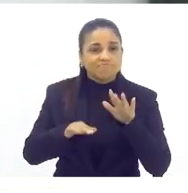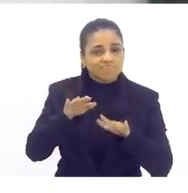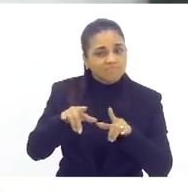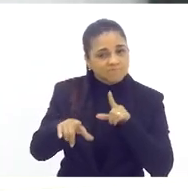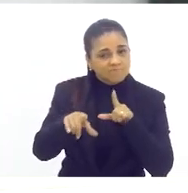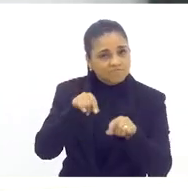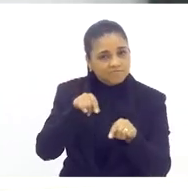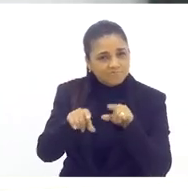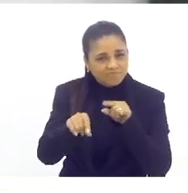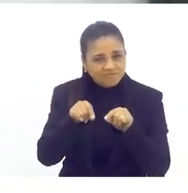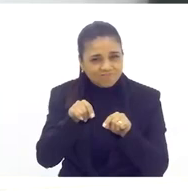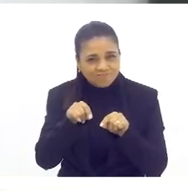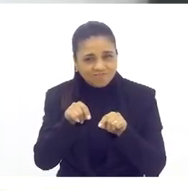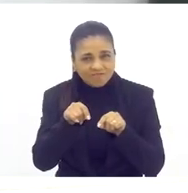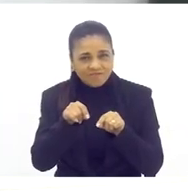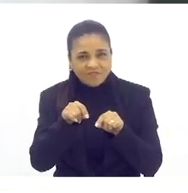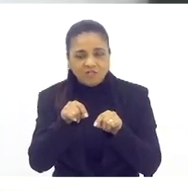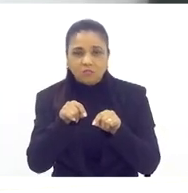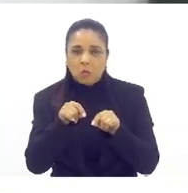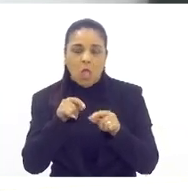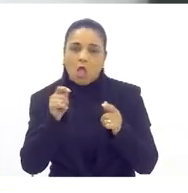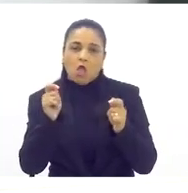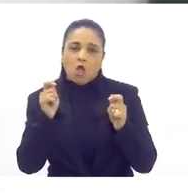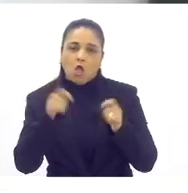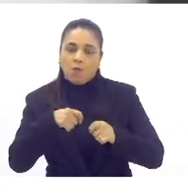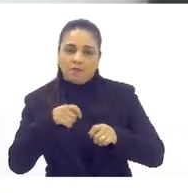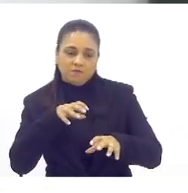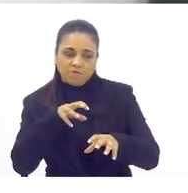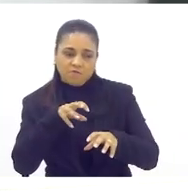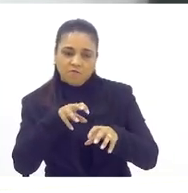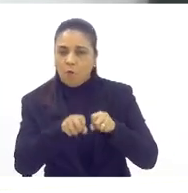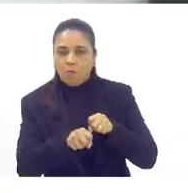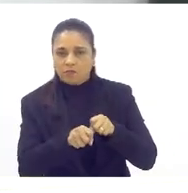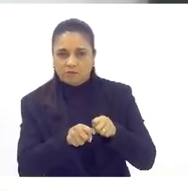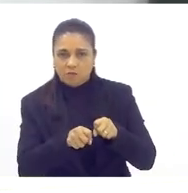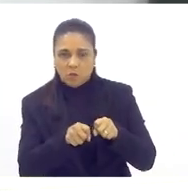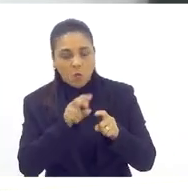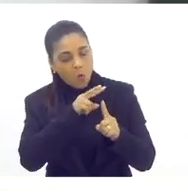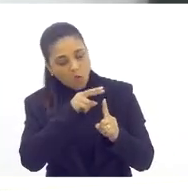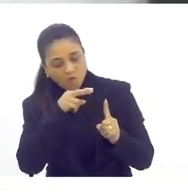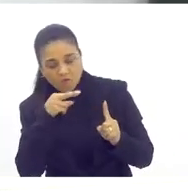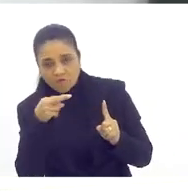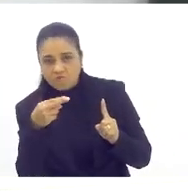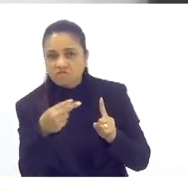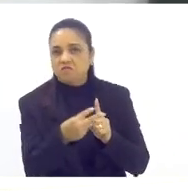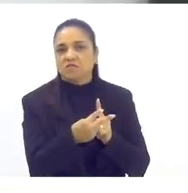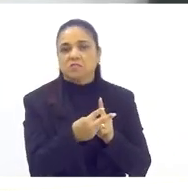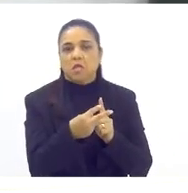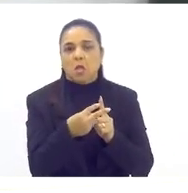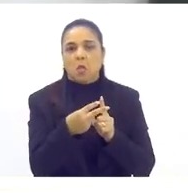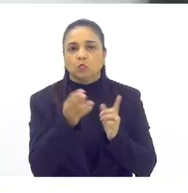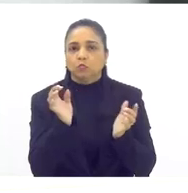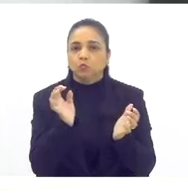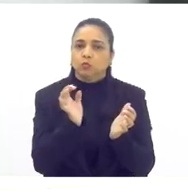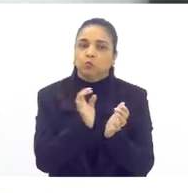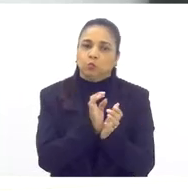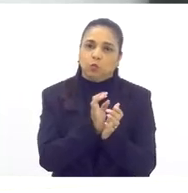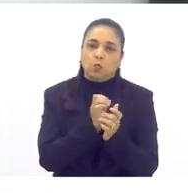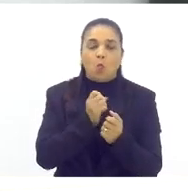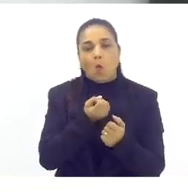não passa necessariamente por competência não passa necessariamente por uma visão da rede né ou por um projeto mais